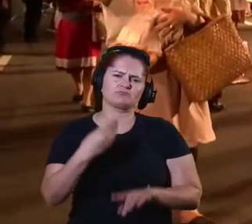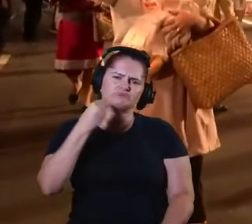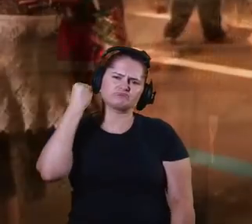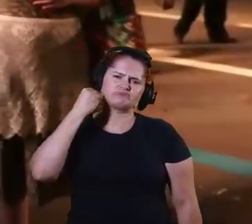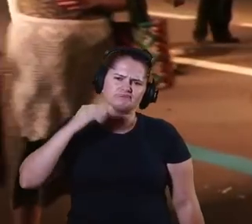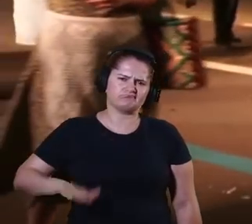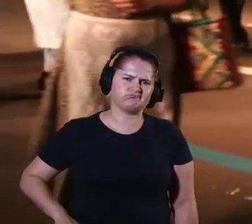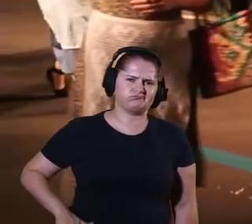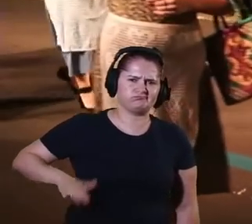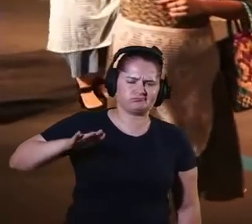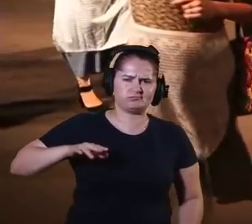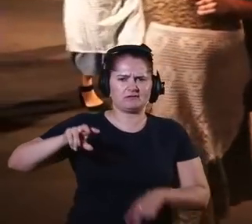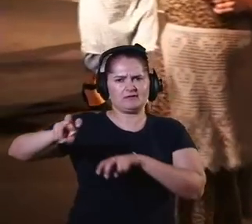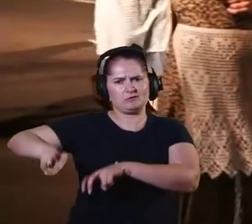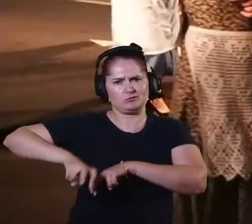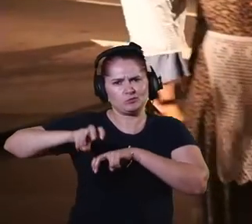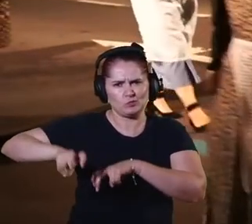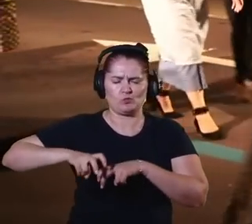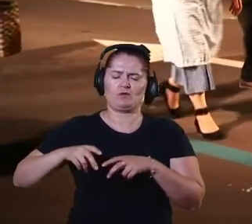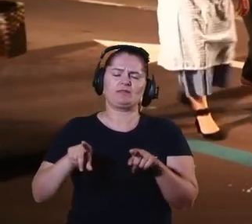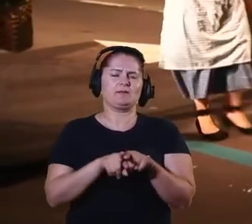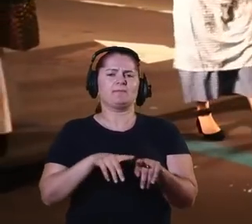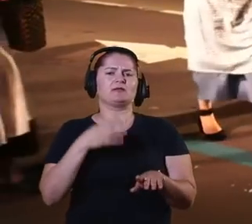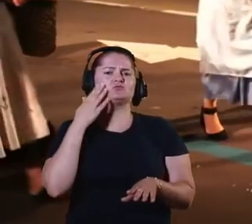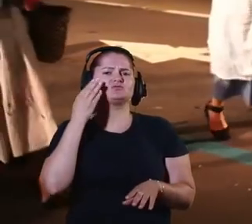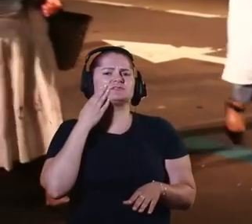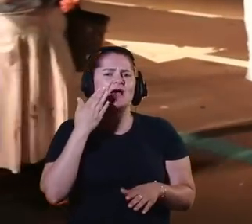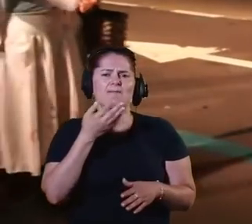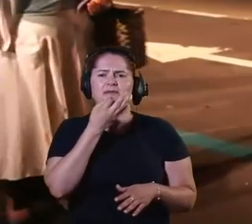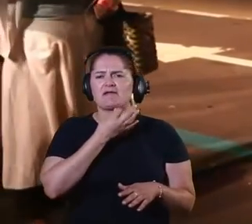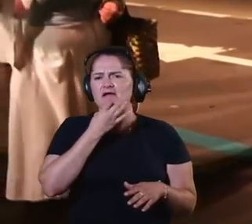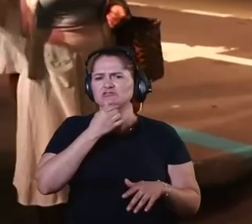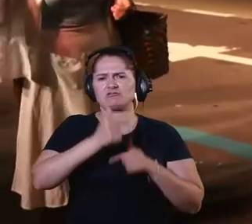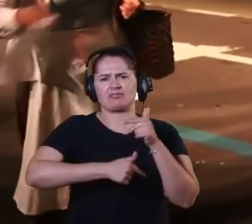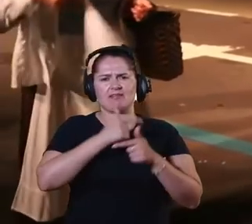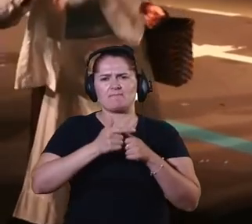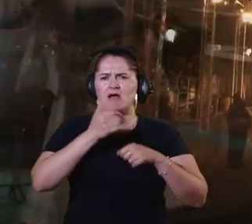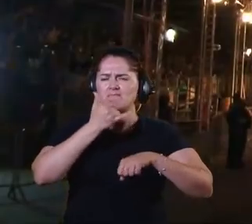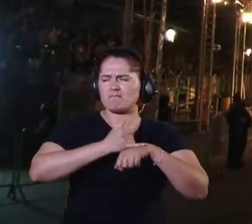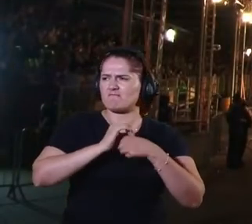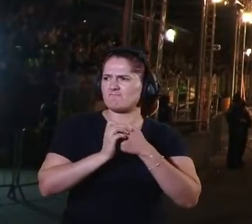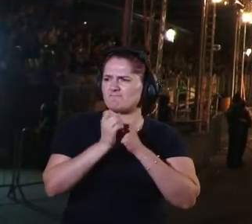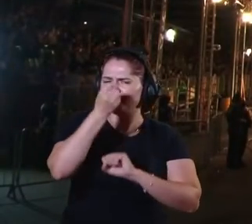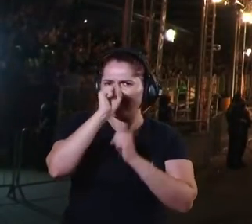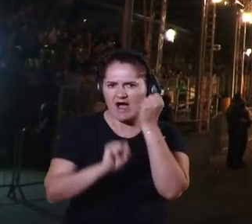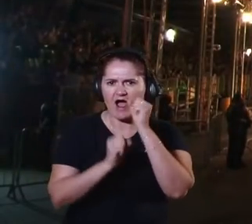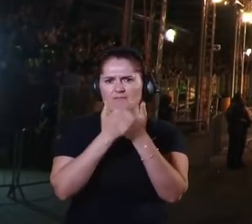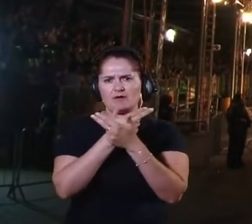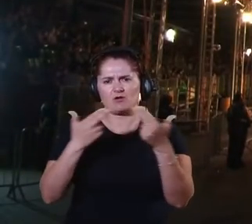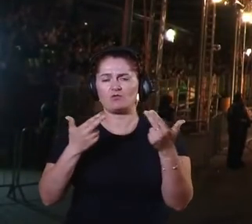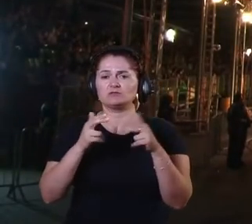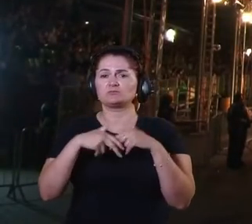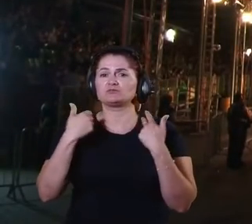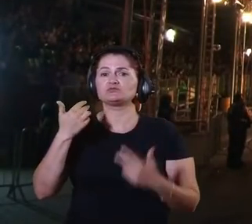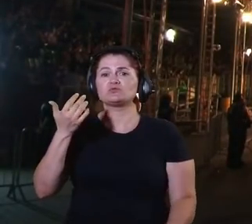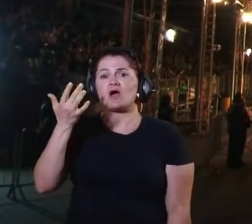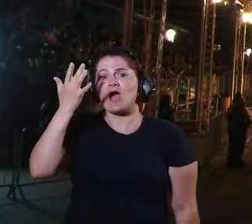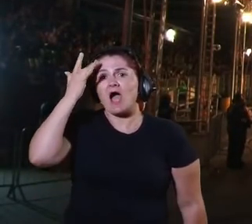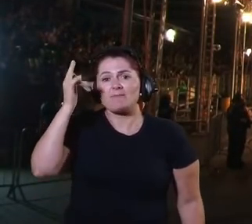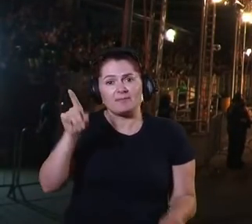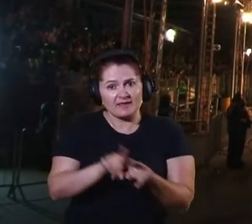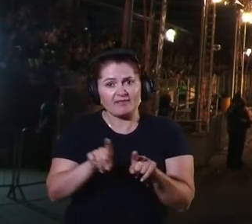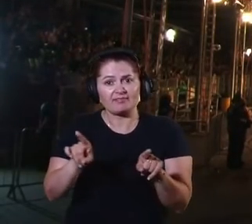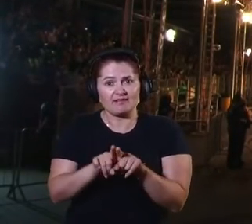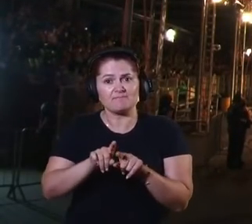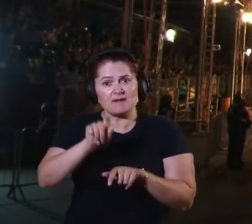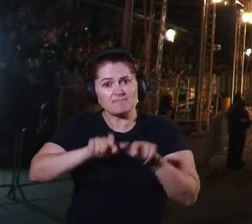o caxiense, todos aqueles que adotaram Caxias acordam muito cedo. E vão acordar amanhã, muito cedo também, Cátia.